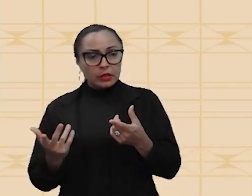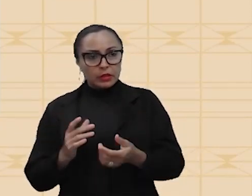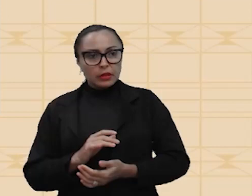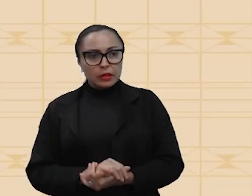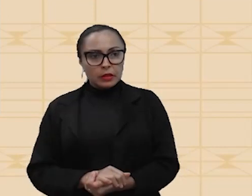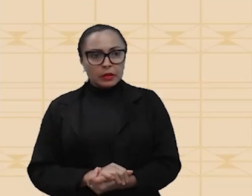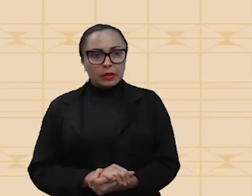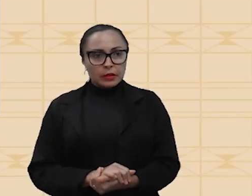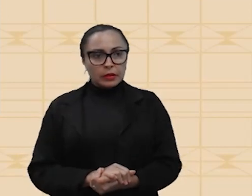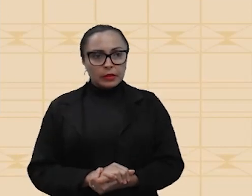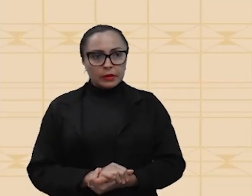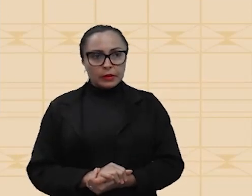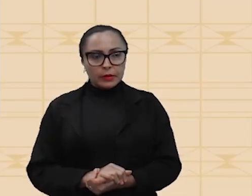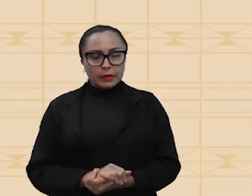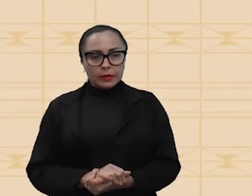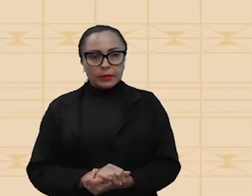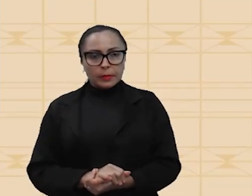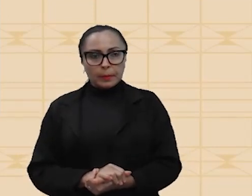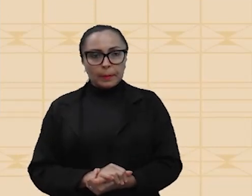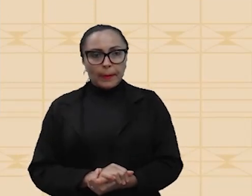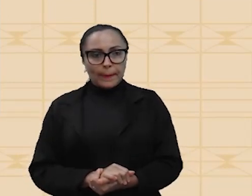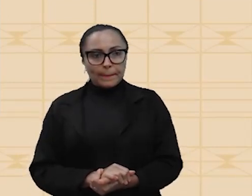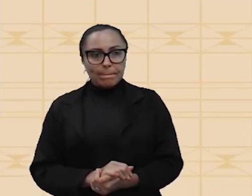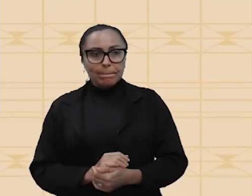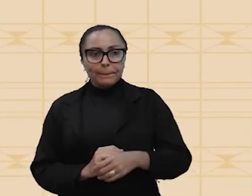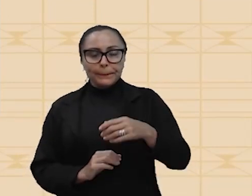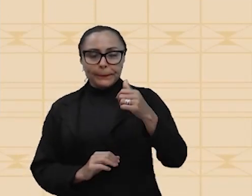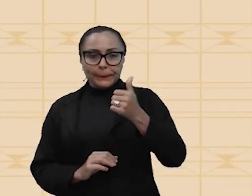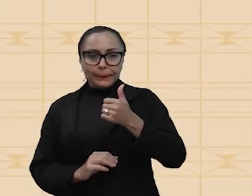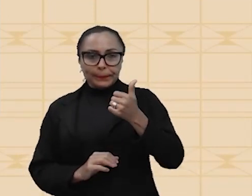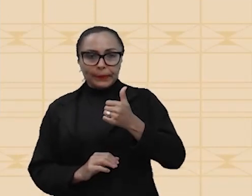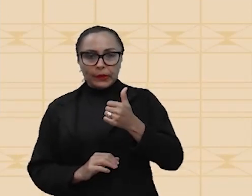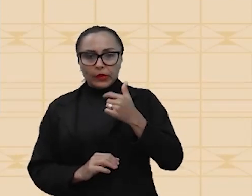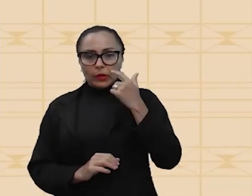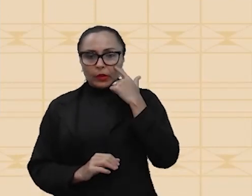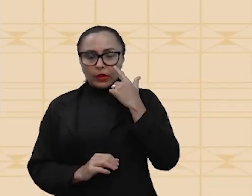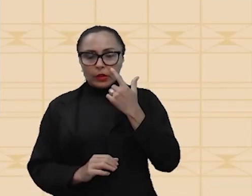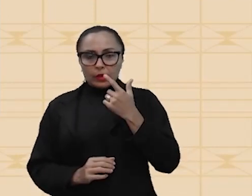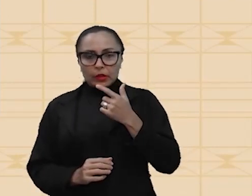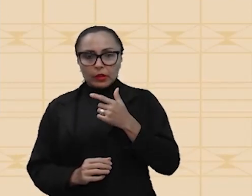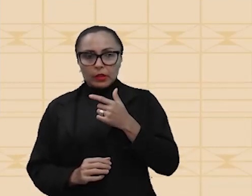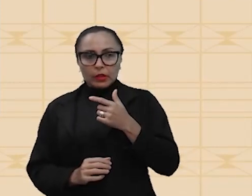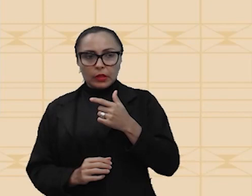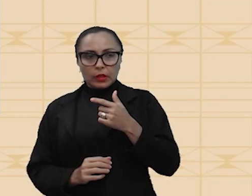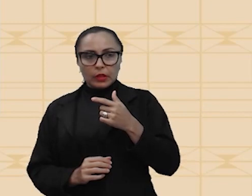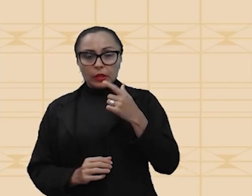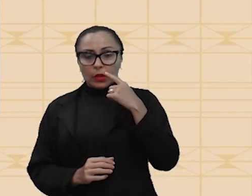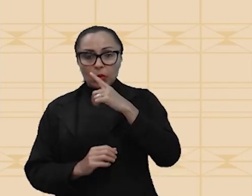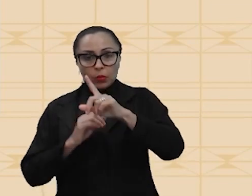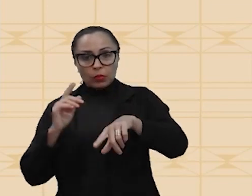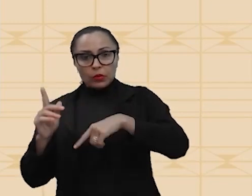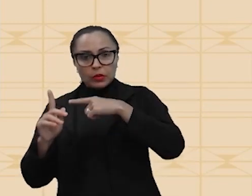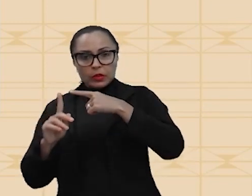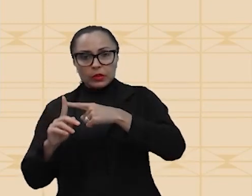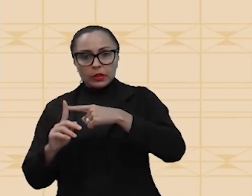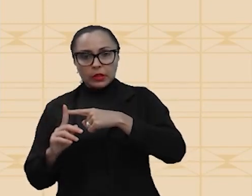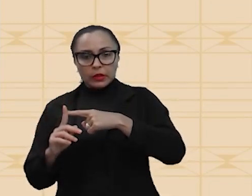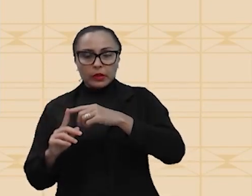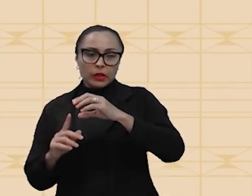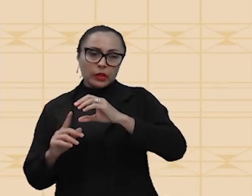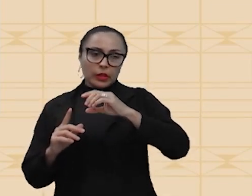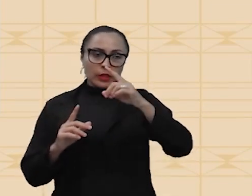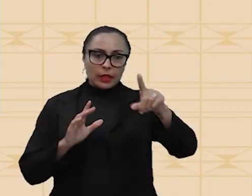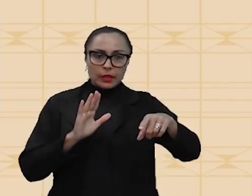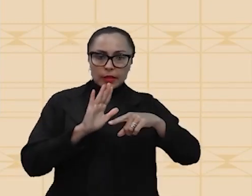está na tabela. O primeiro, veja na indicação, ele é um positivo, o Ni negativo. Já